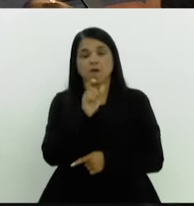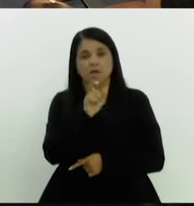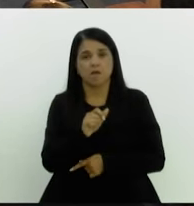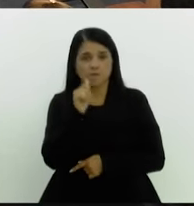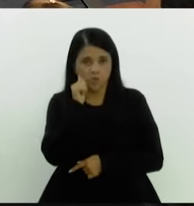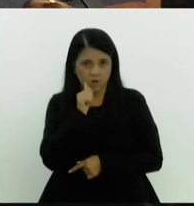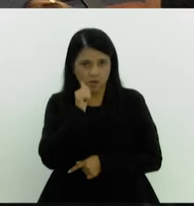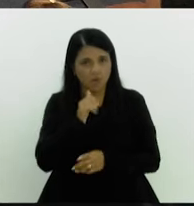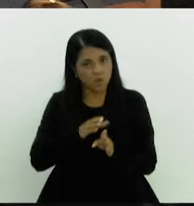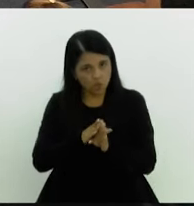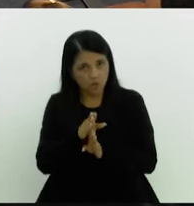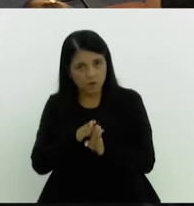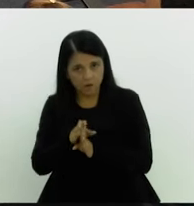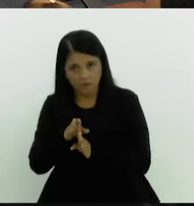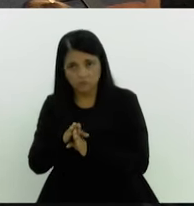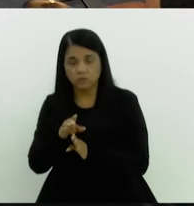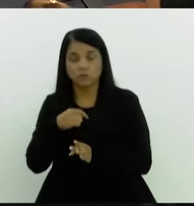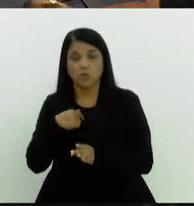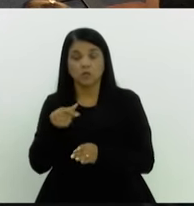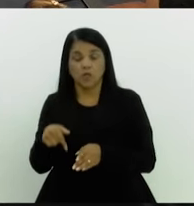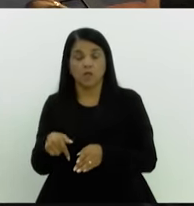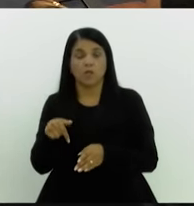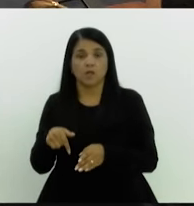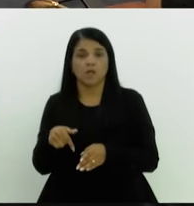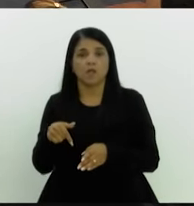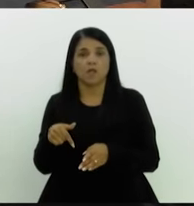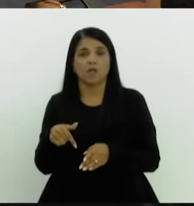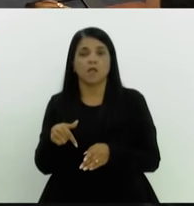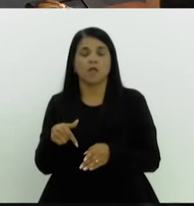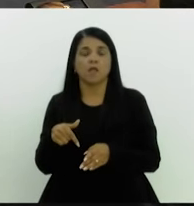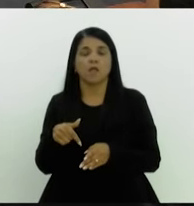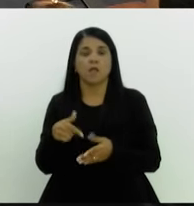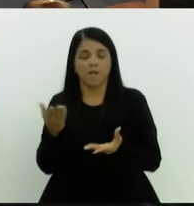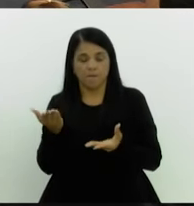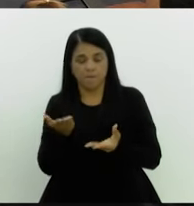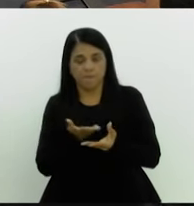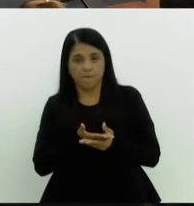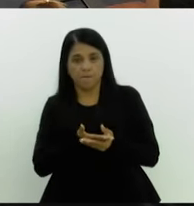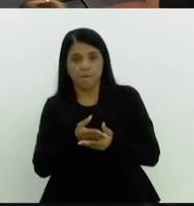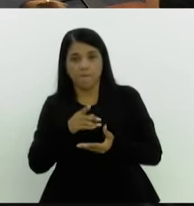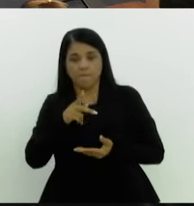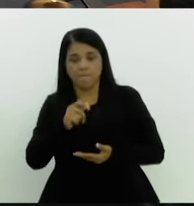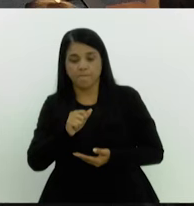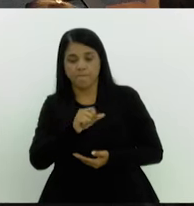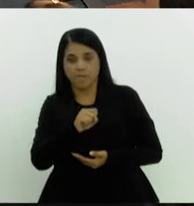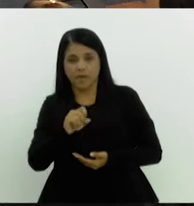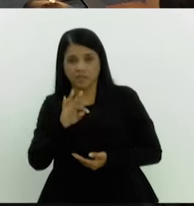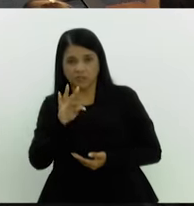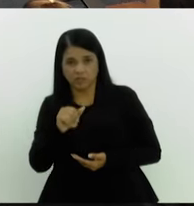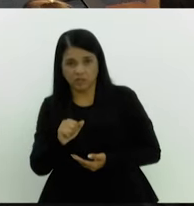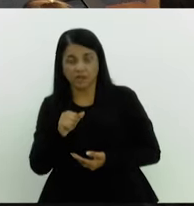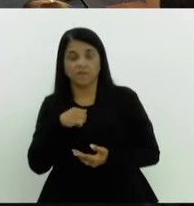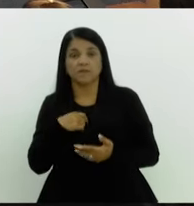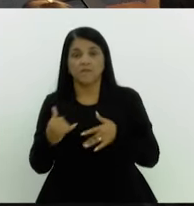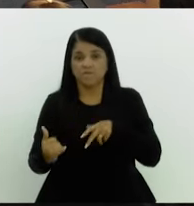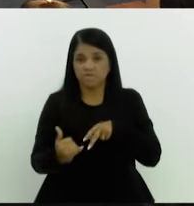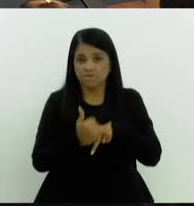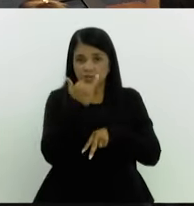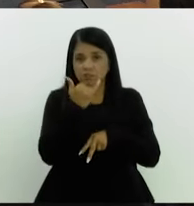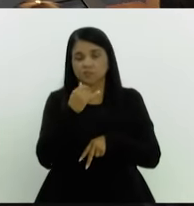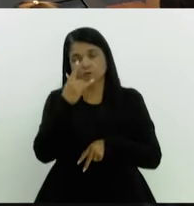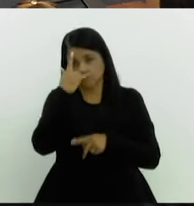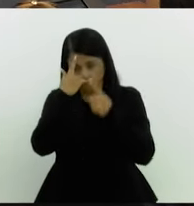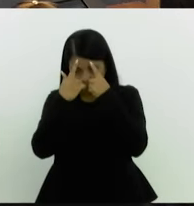tenho uma pasta aqui que é muito cara a mim que é a pasta relativa às vítimas de violência As